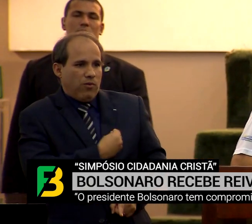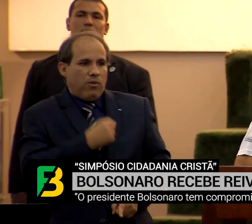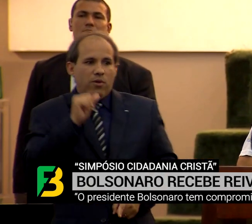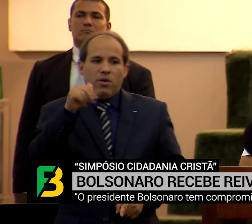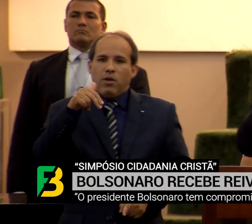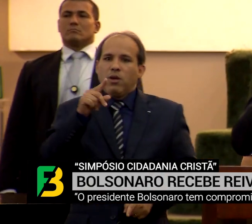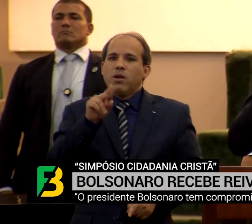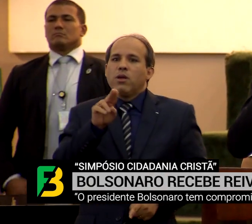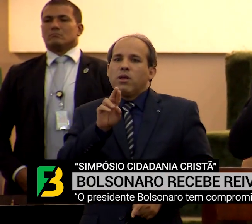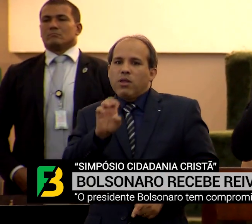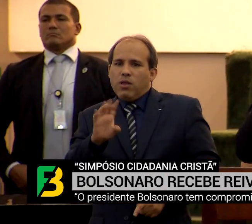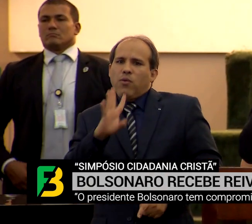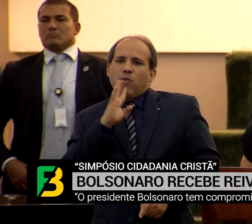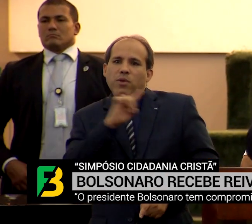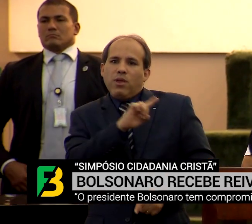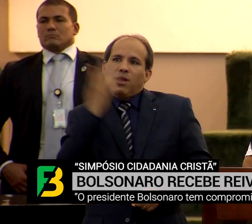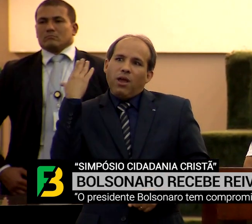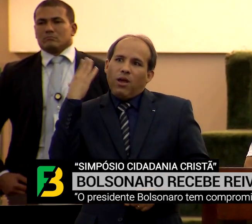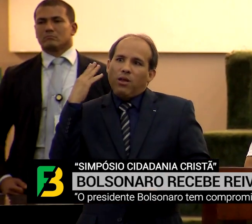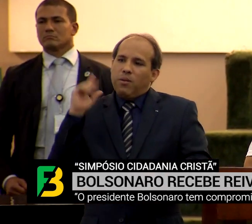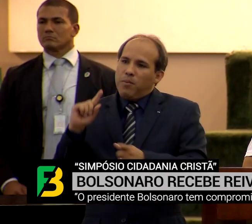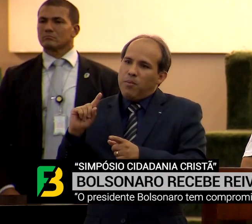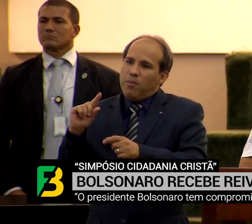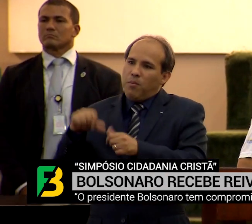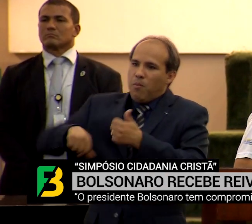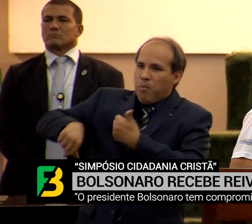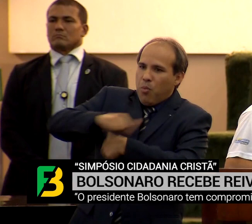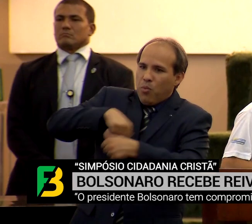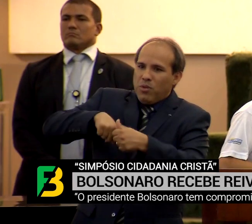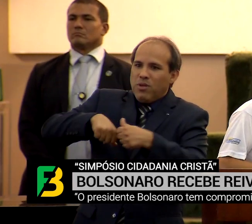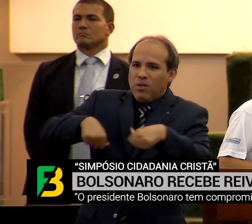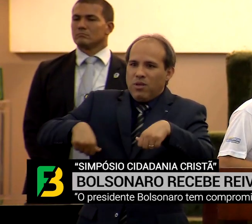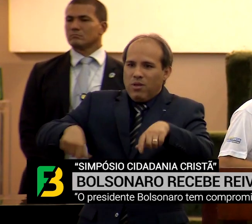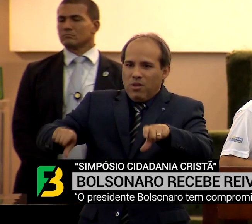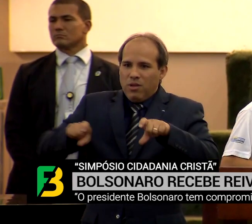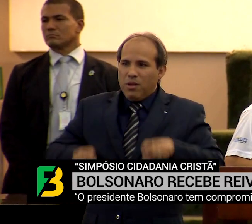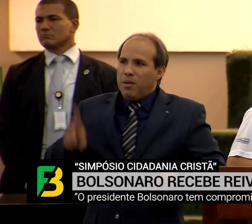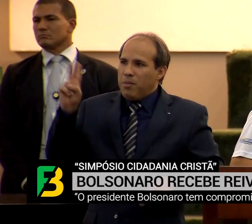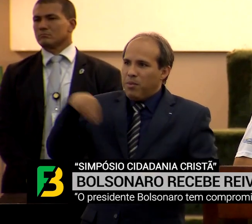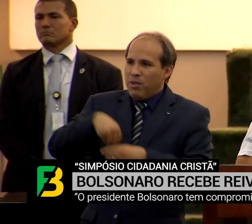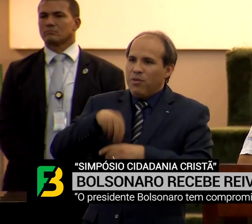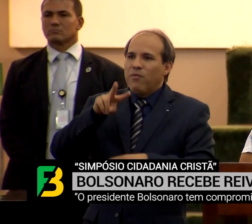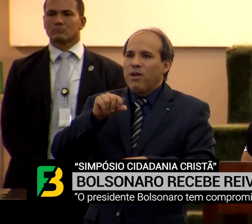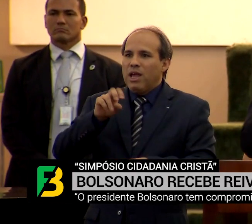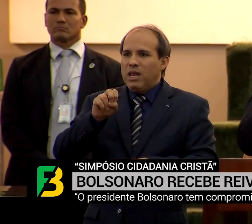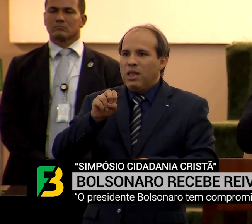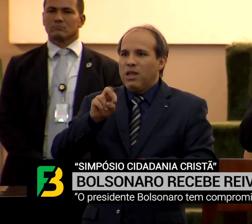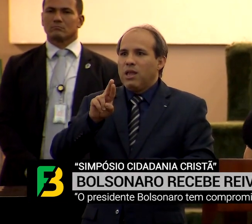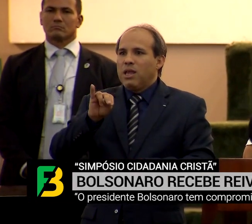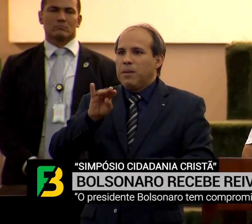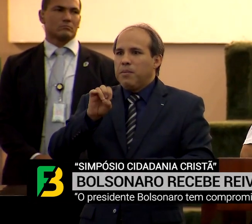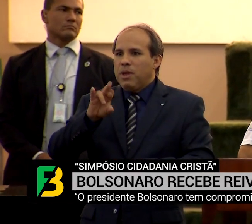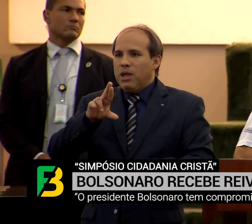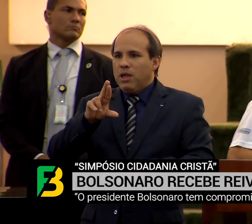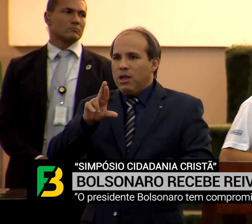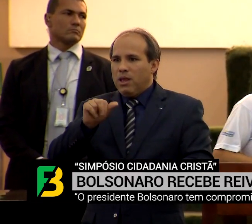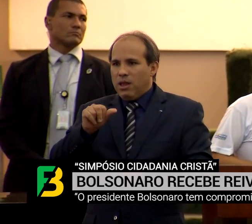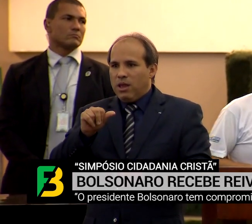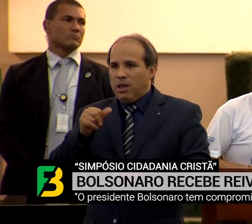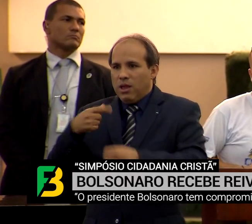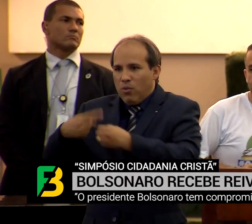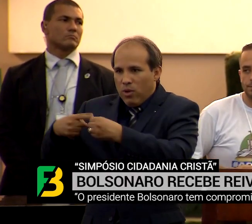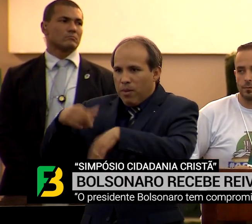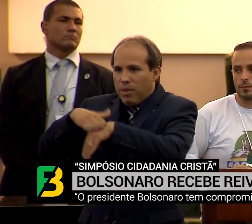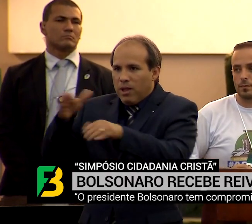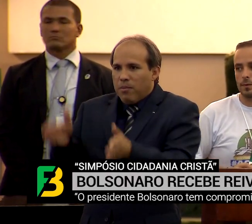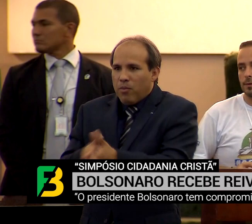conheci na transição. Por coincidência, ele é do Vado Ribeira, região mais pobre do estado de São Paulo, que é minha região